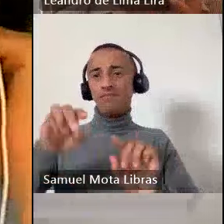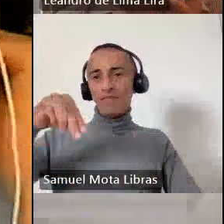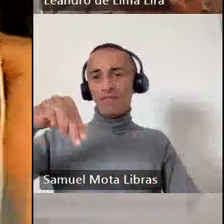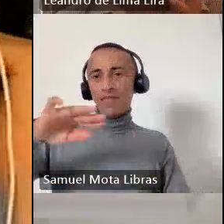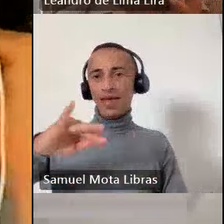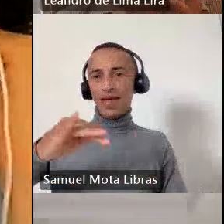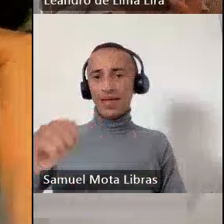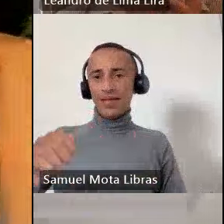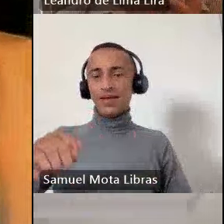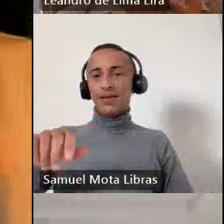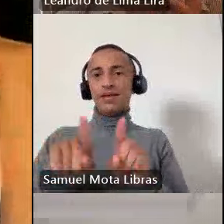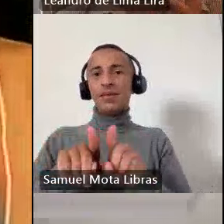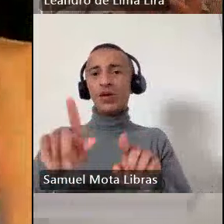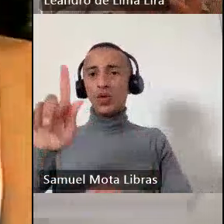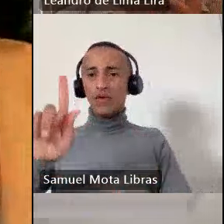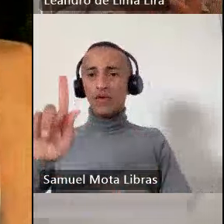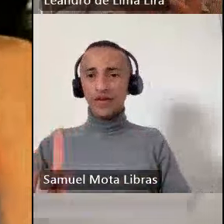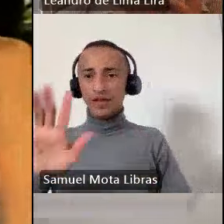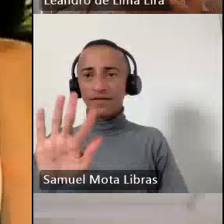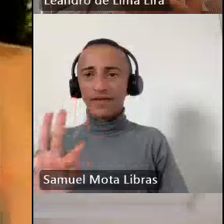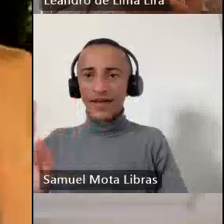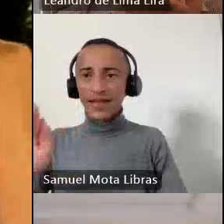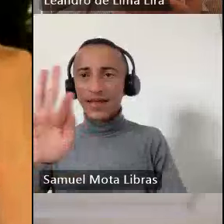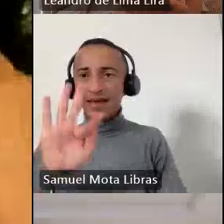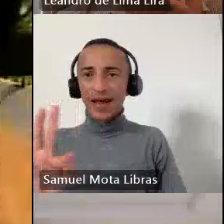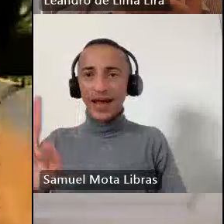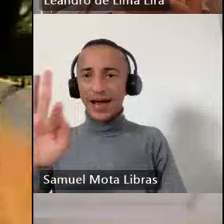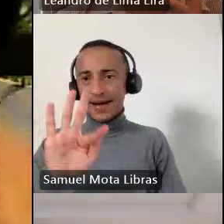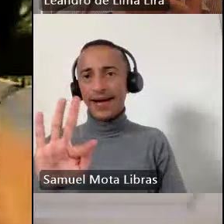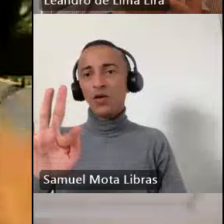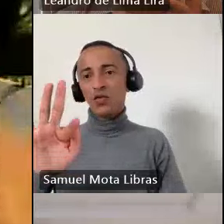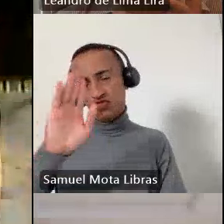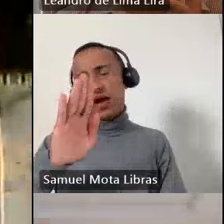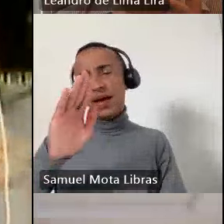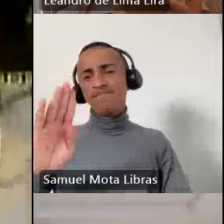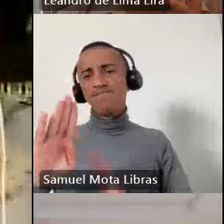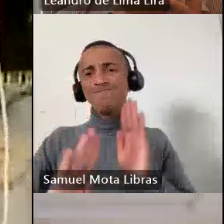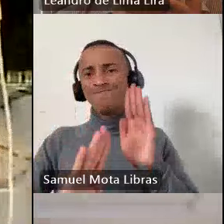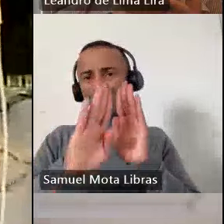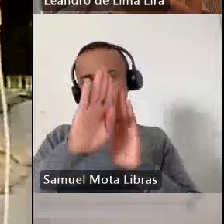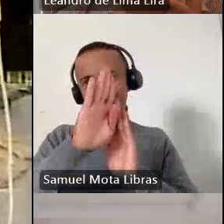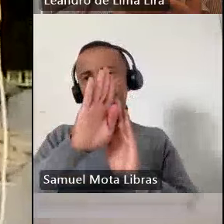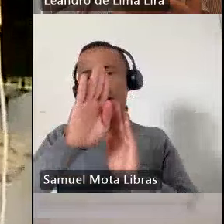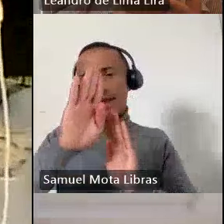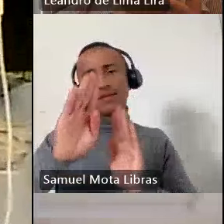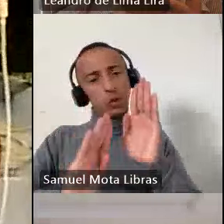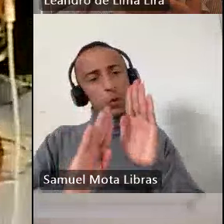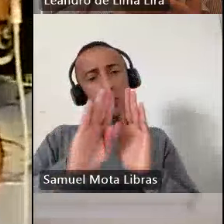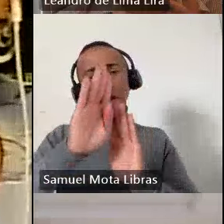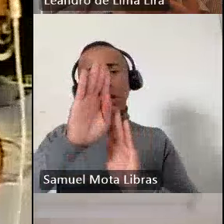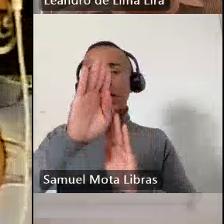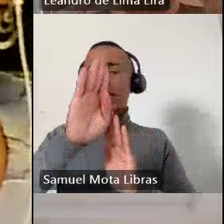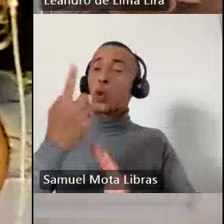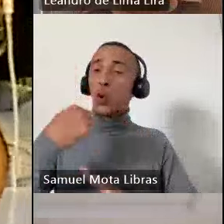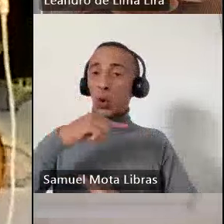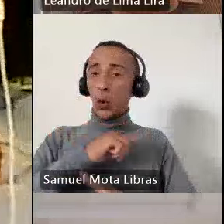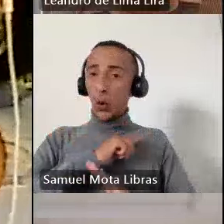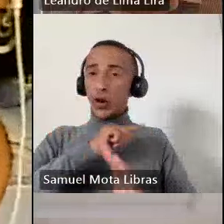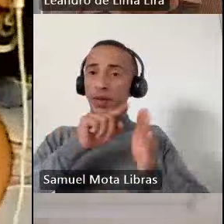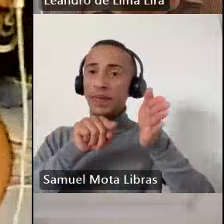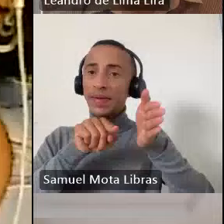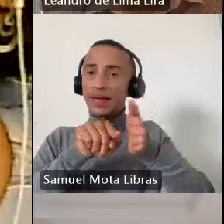dispôs até a pactuar metas ambiciosas né No ano passado a gente fez um monitoramento parcial agora E verificou que ainda